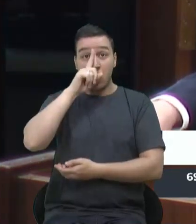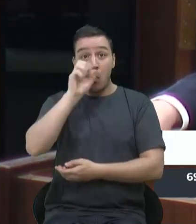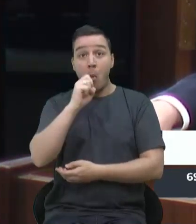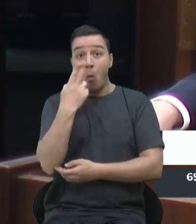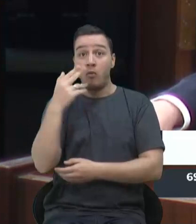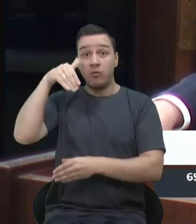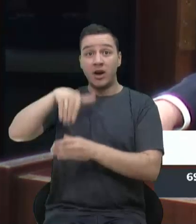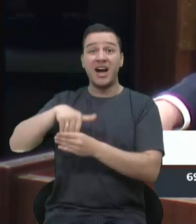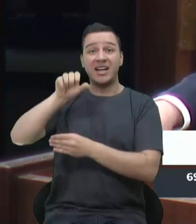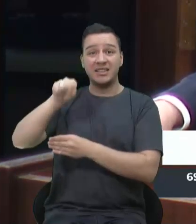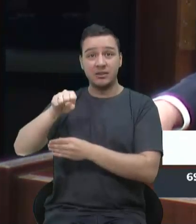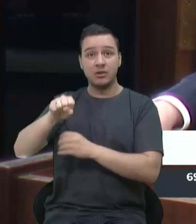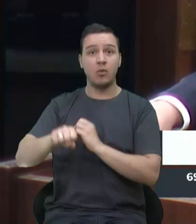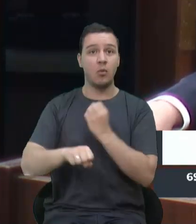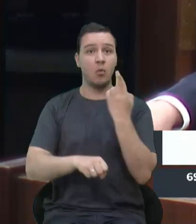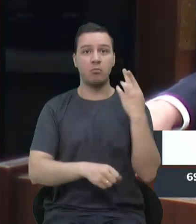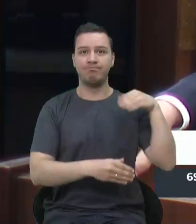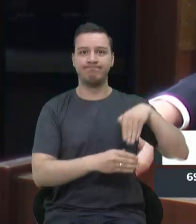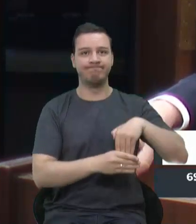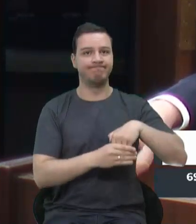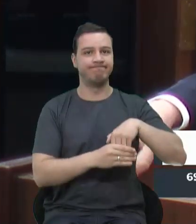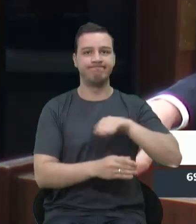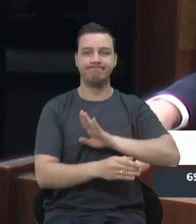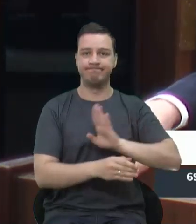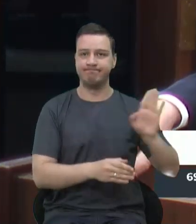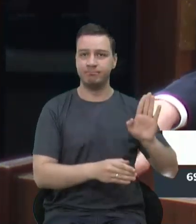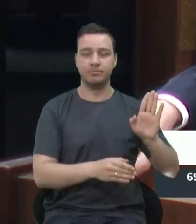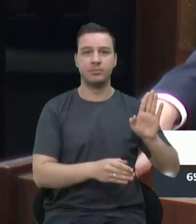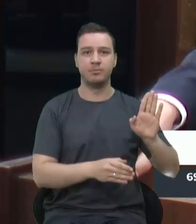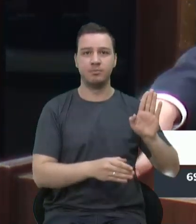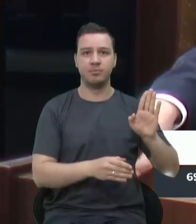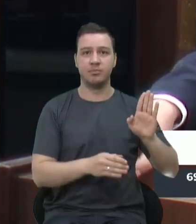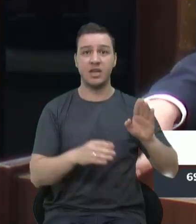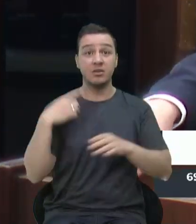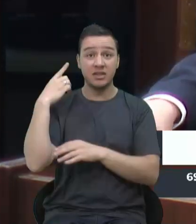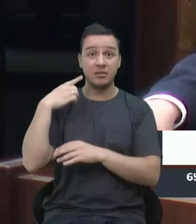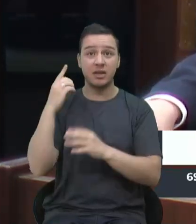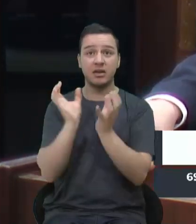ou votava não. E a Câmara dos Deputados do Brasil votou não.